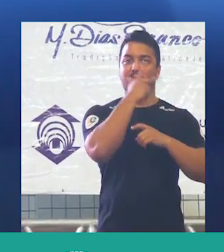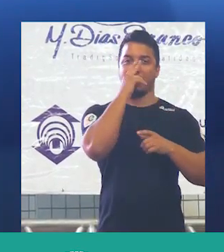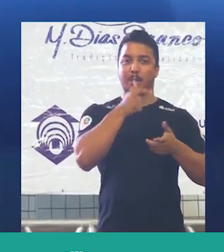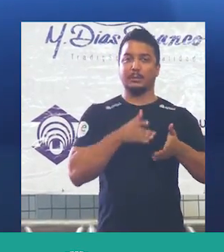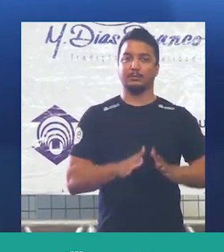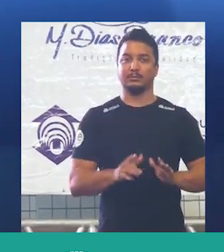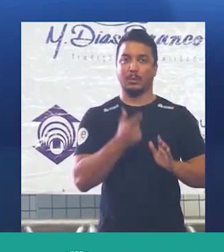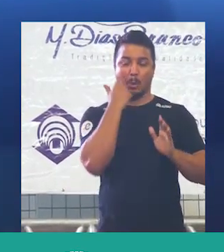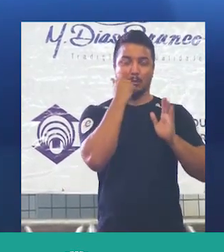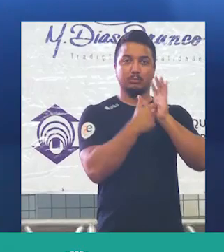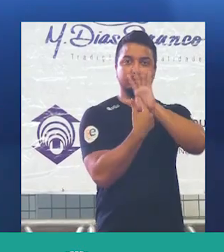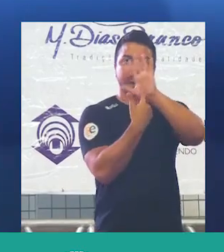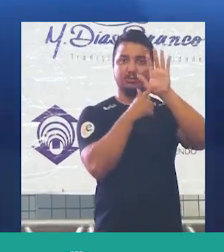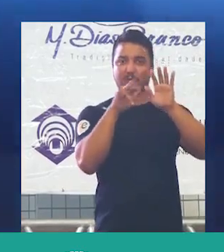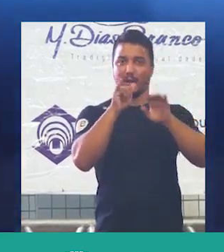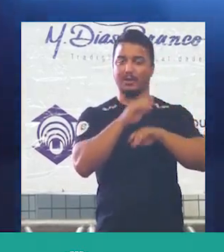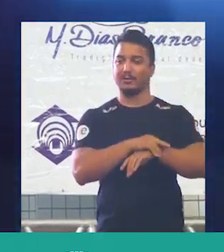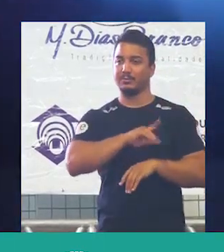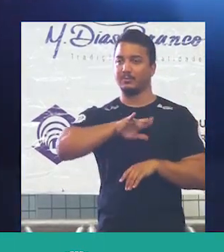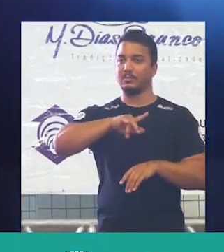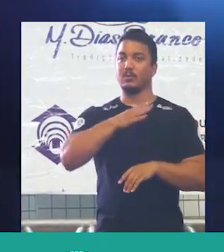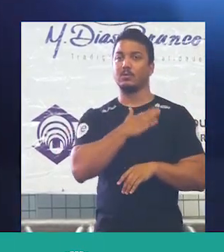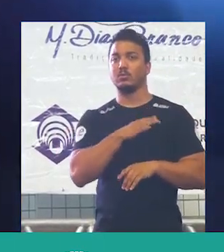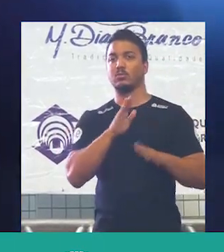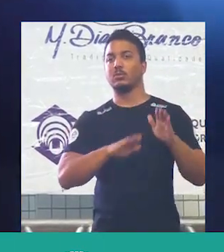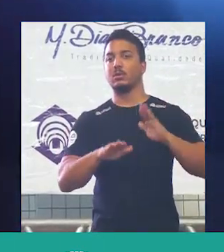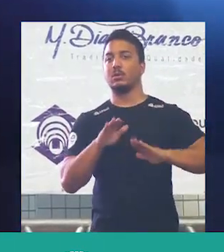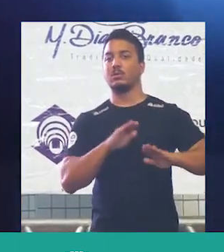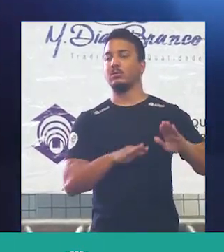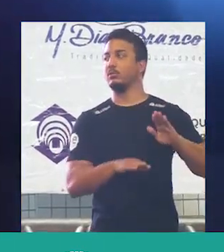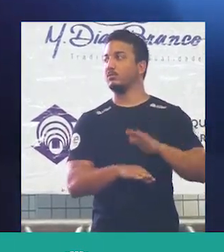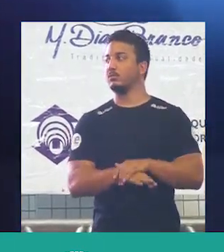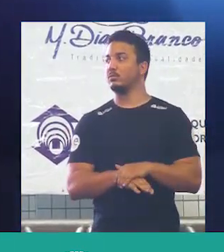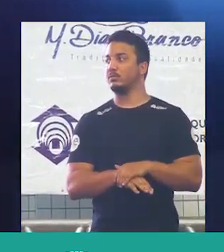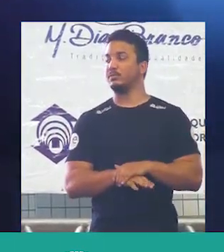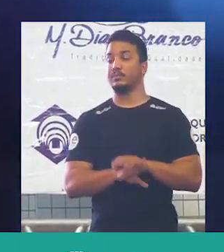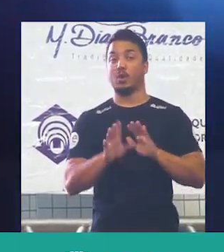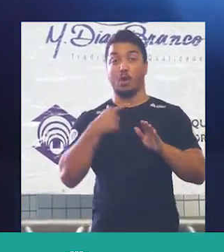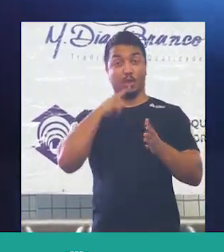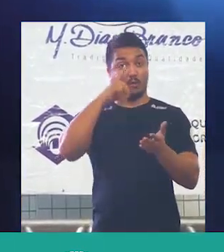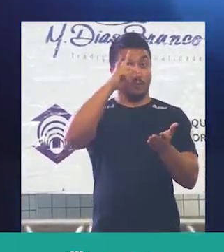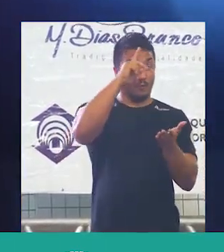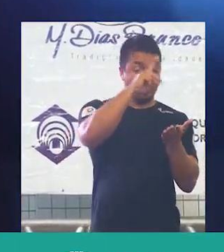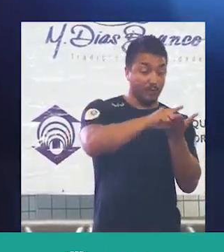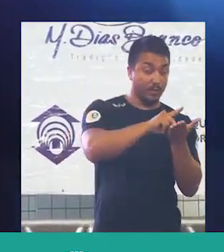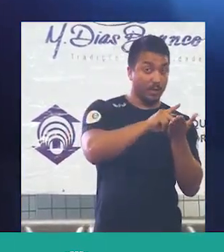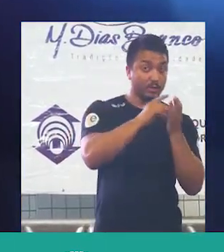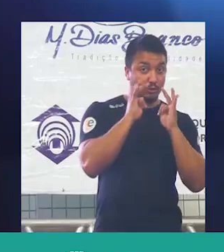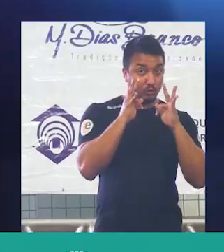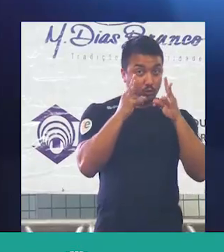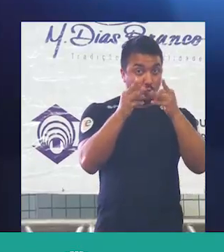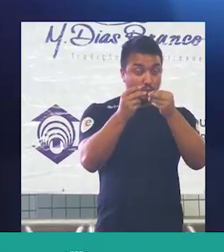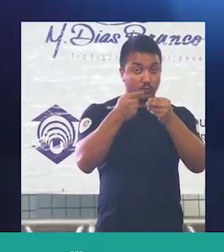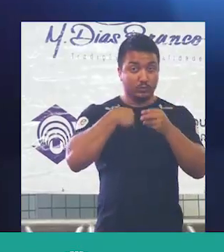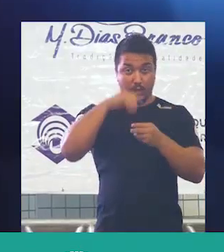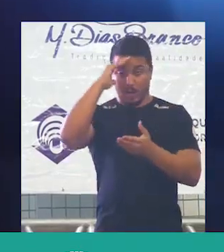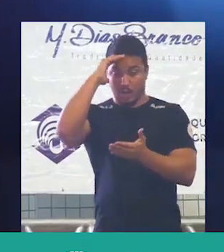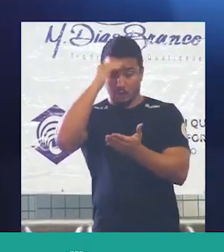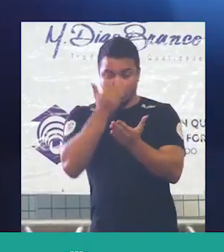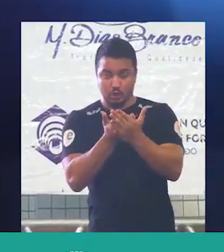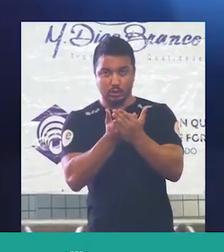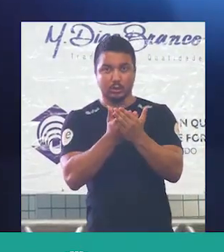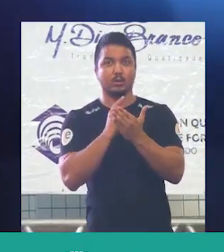ela. Ó. Cuidado. Verdade é tudo aquilo que